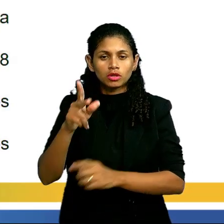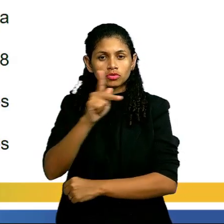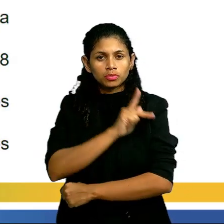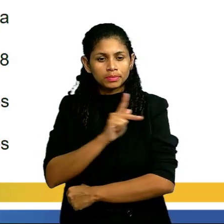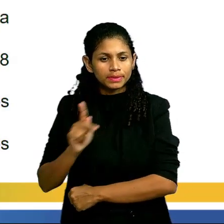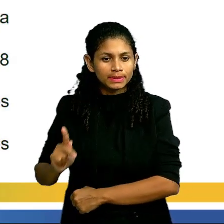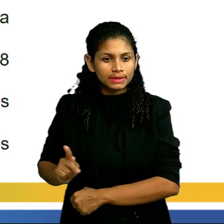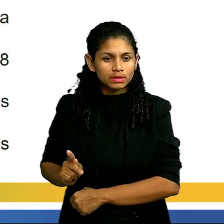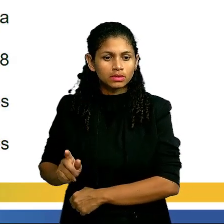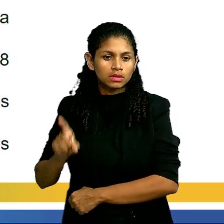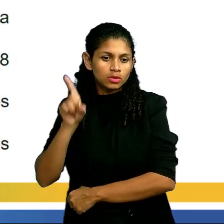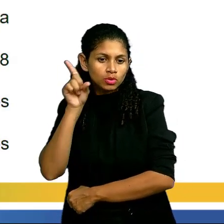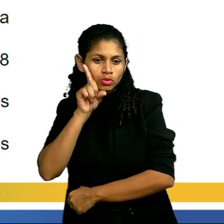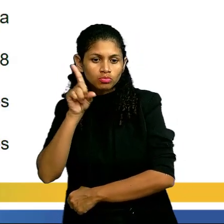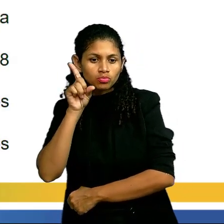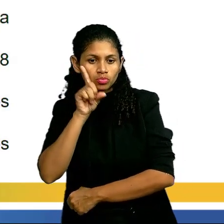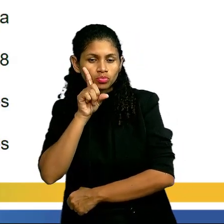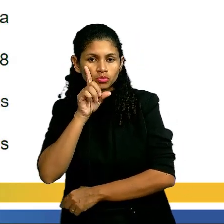dividir